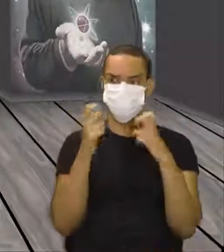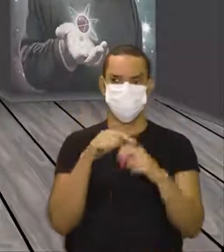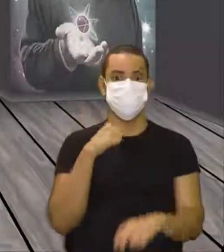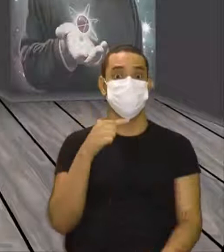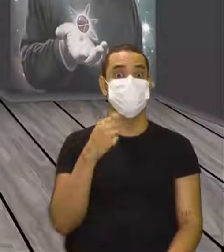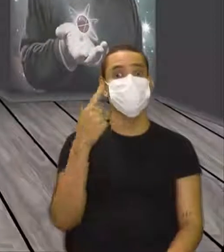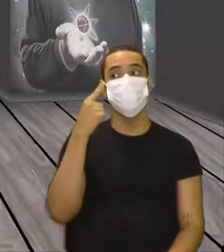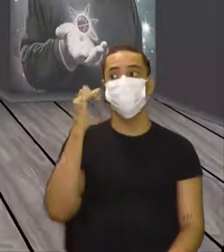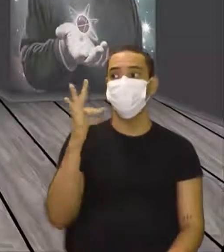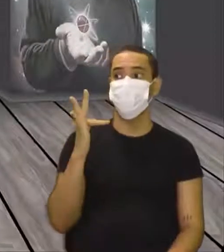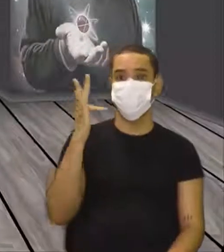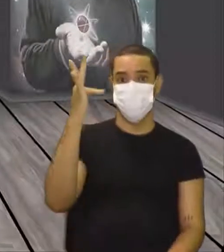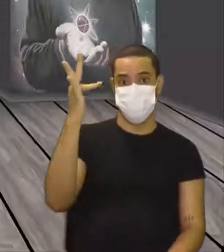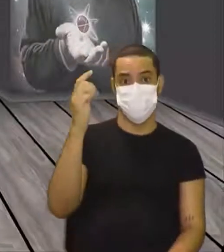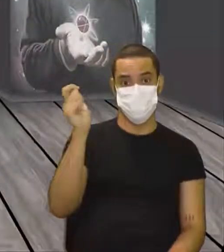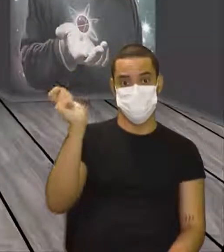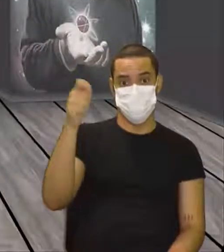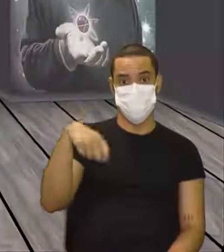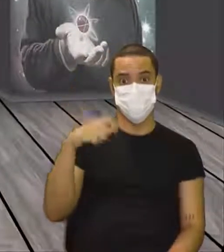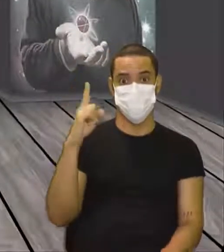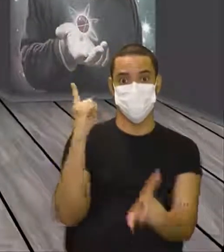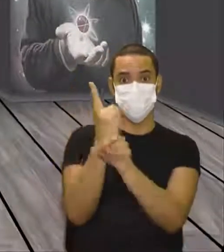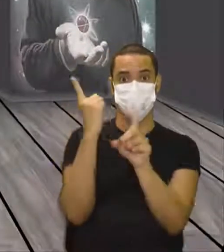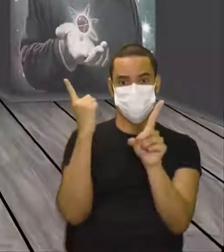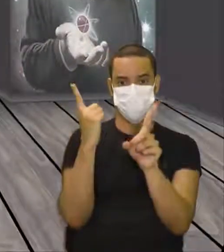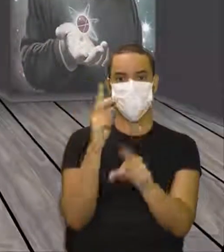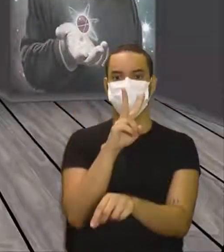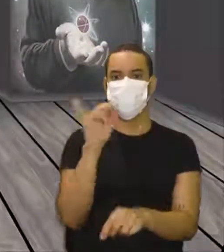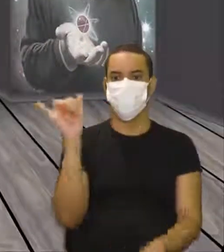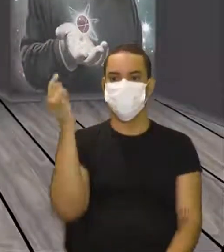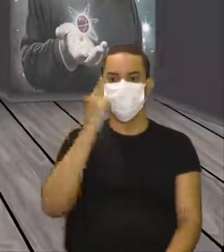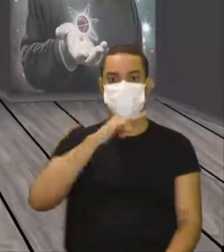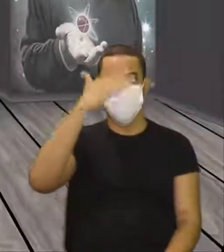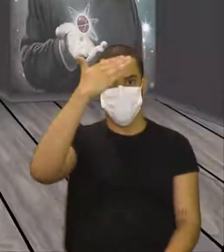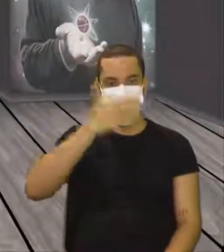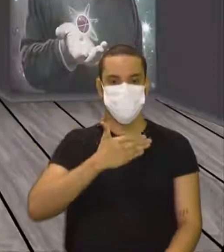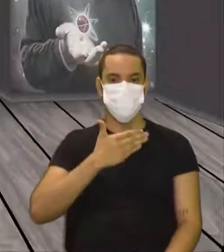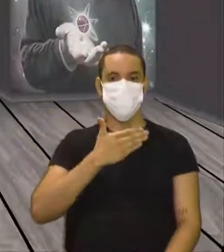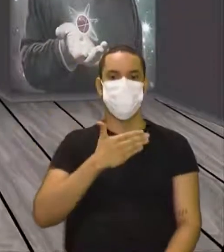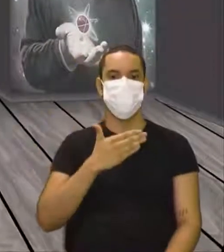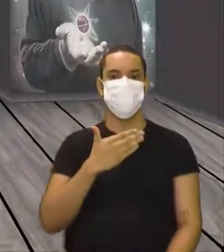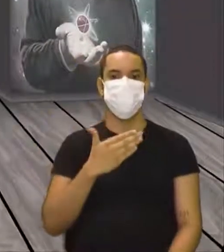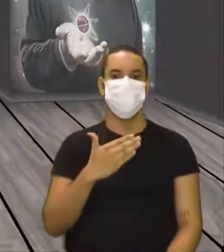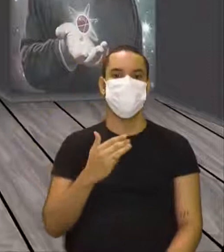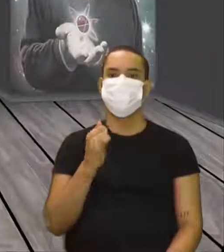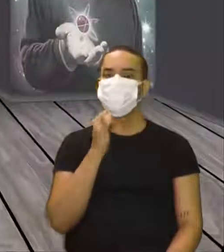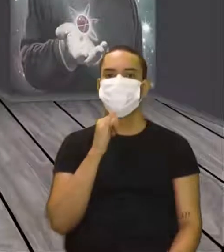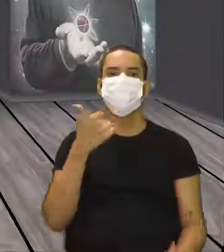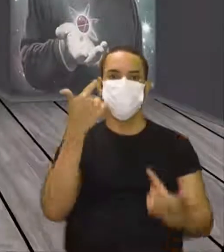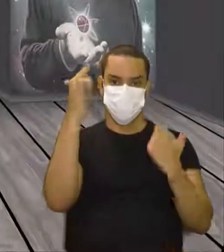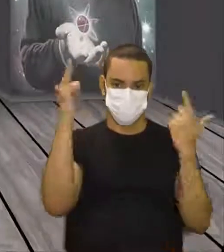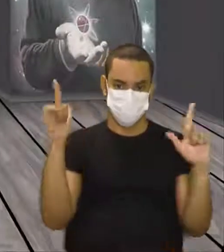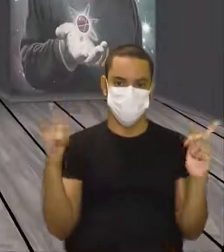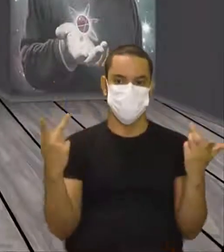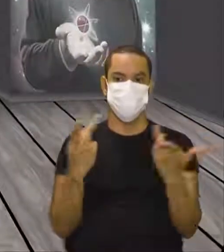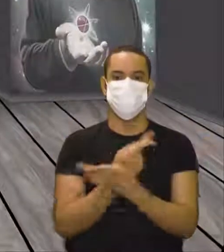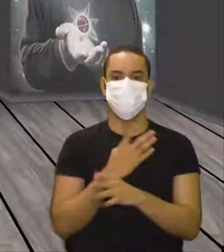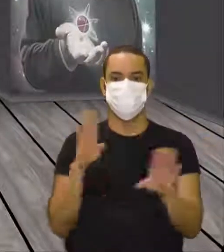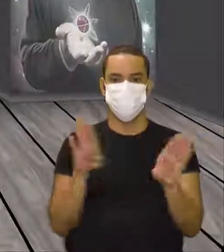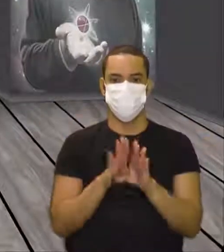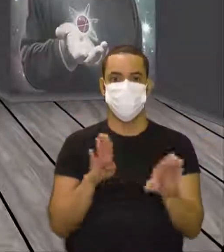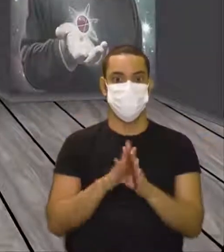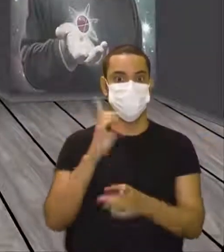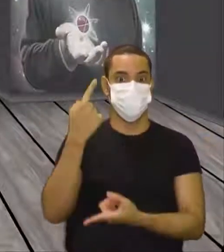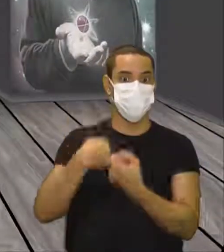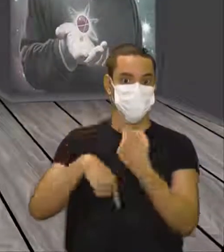dias consigam achar esse graviton, aí vai conseguir provar mais coisas. Como outros fenômenos que foram evoluindo. Lembra que